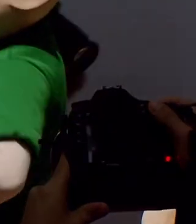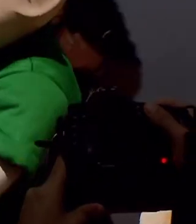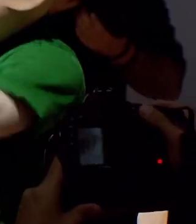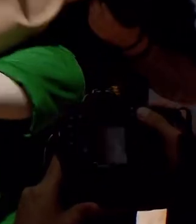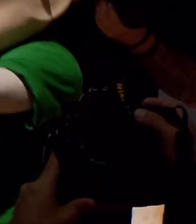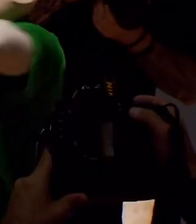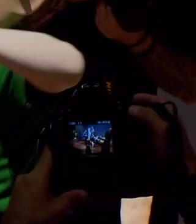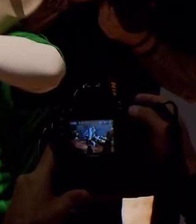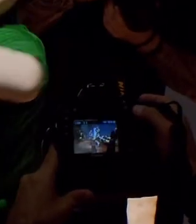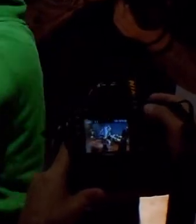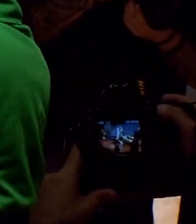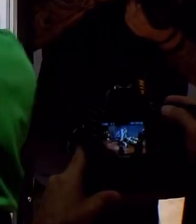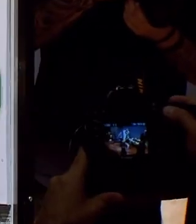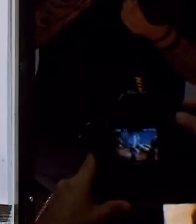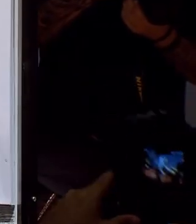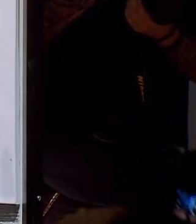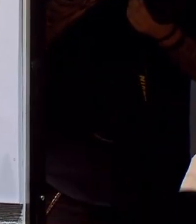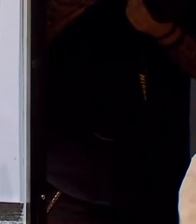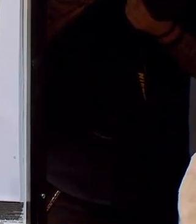Tchau!